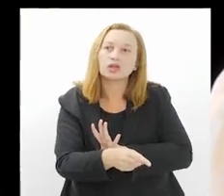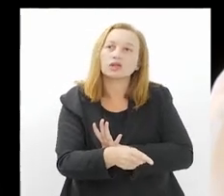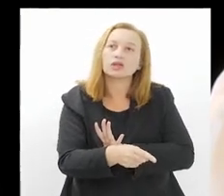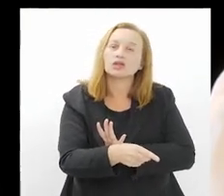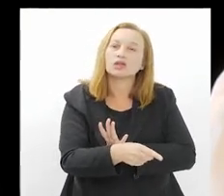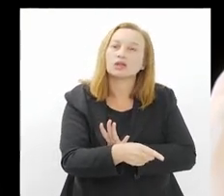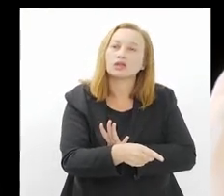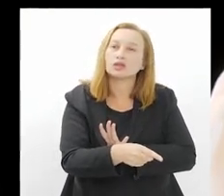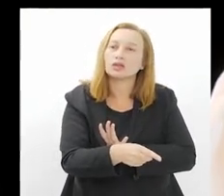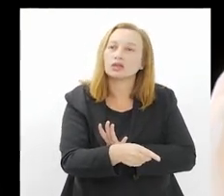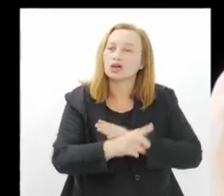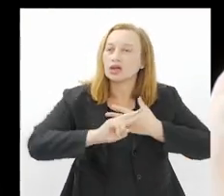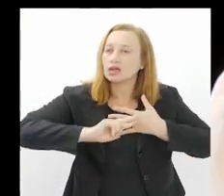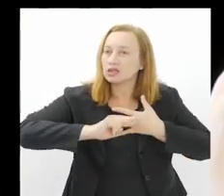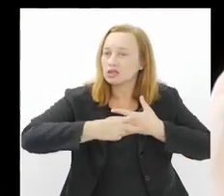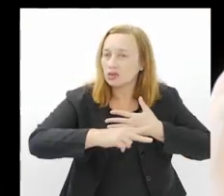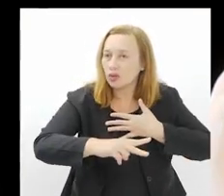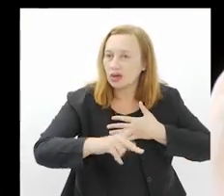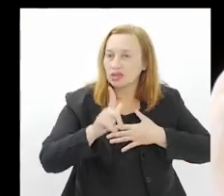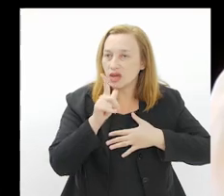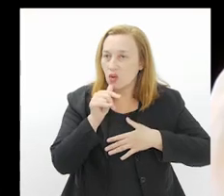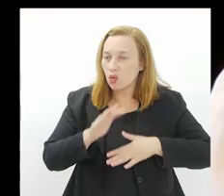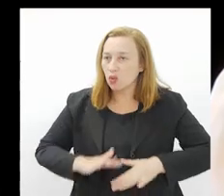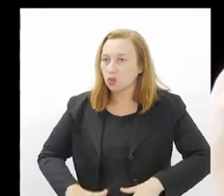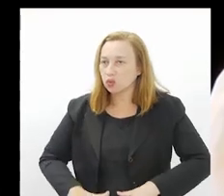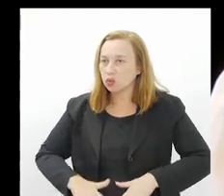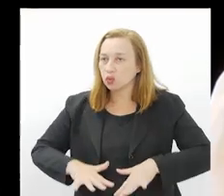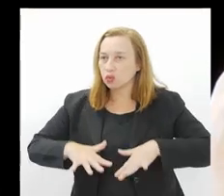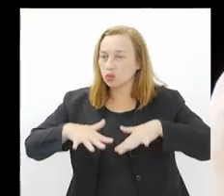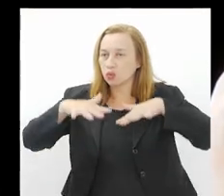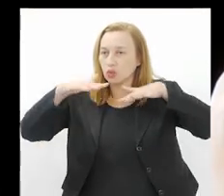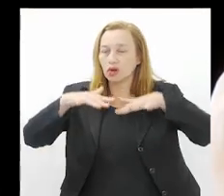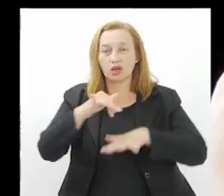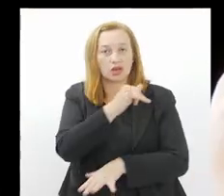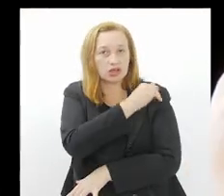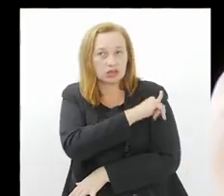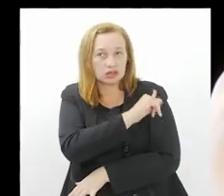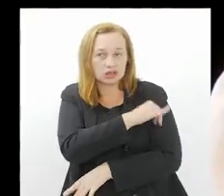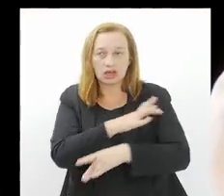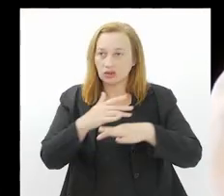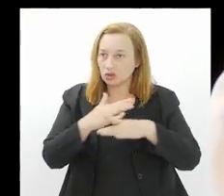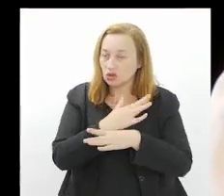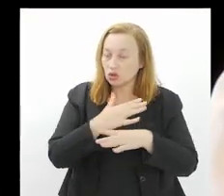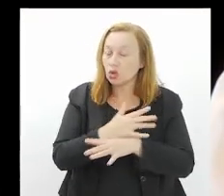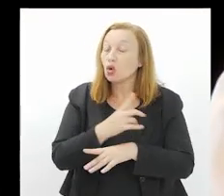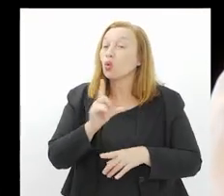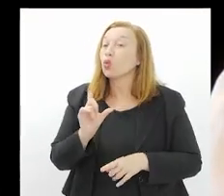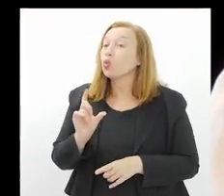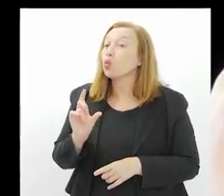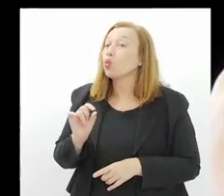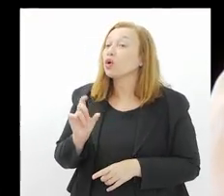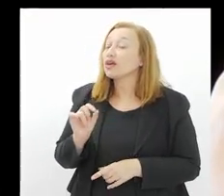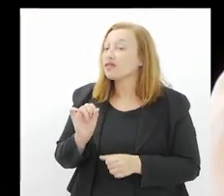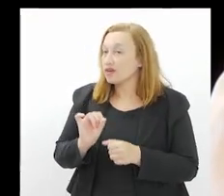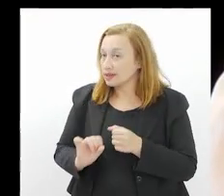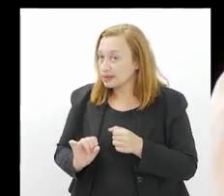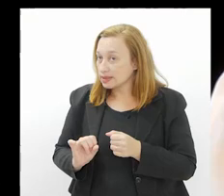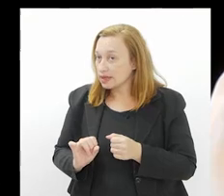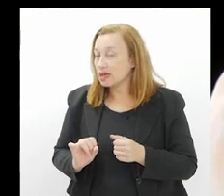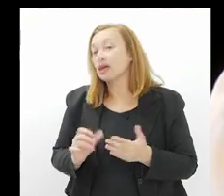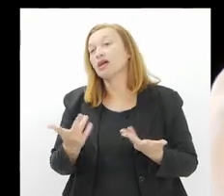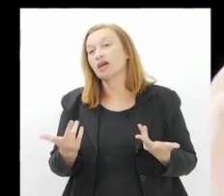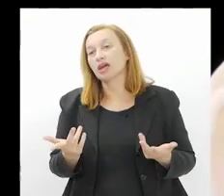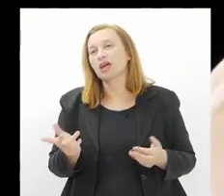né, tanto os efeitos da elevação do nível do mar aqui para a nossa cidade do Rio de Janeiro e também o que é que pode ser